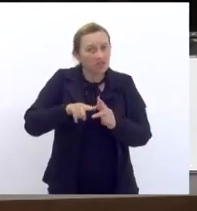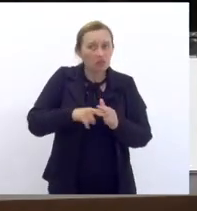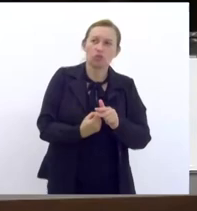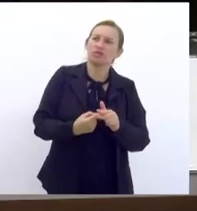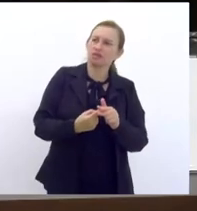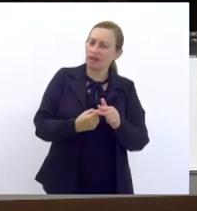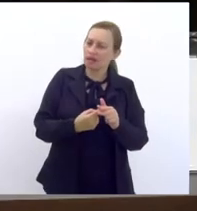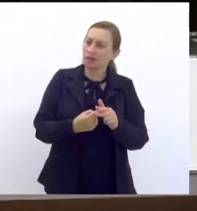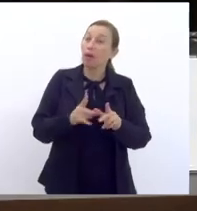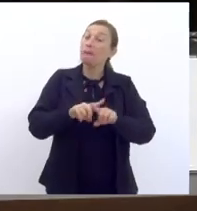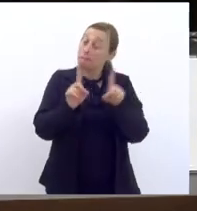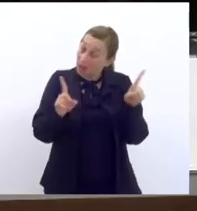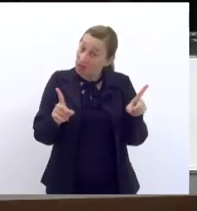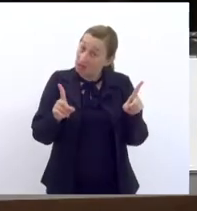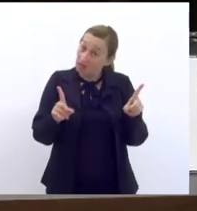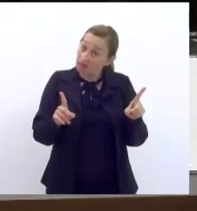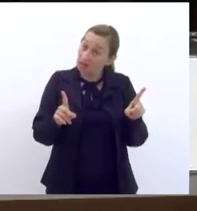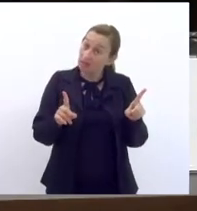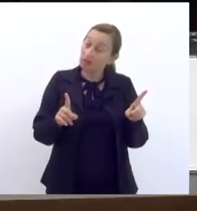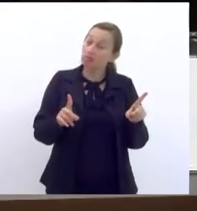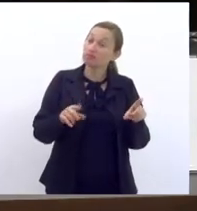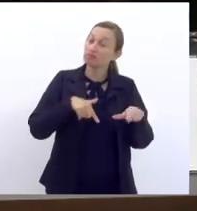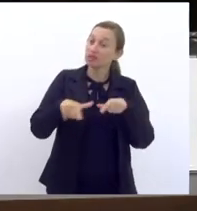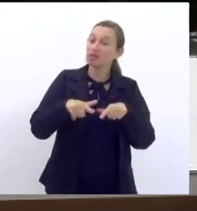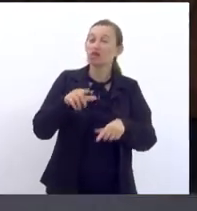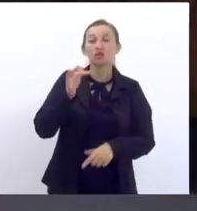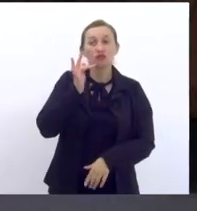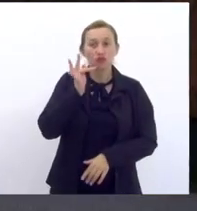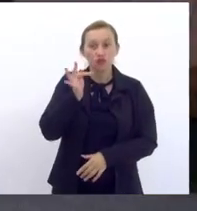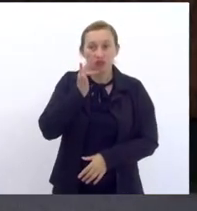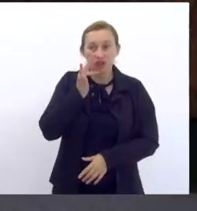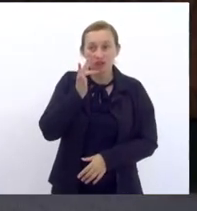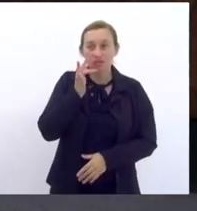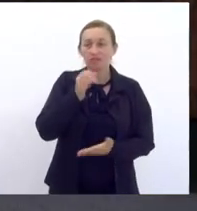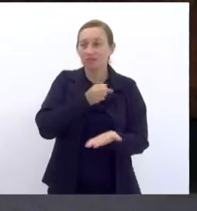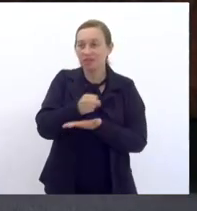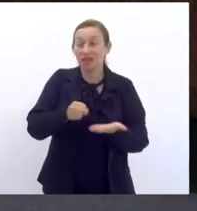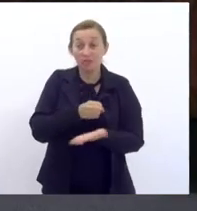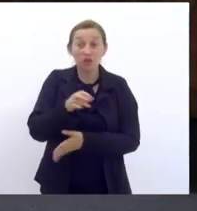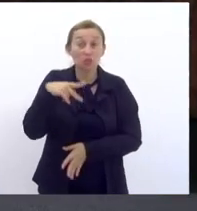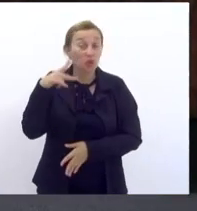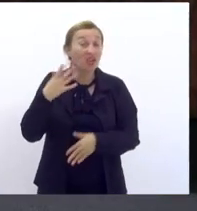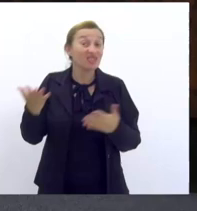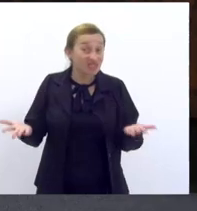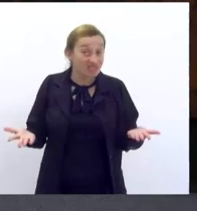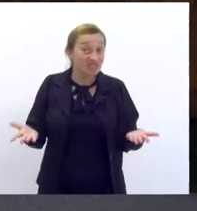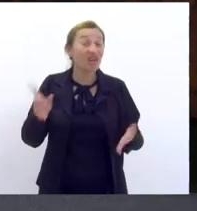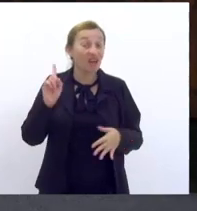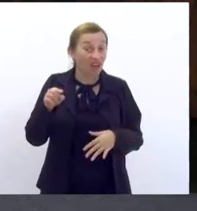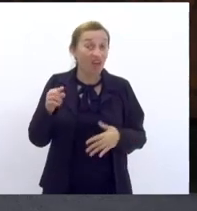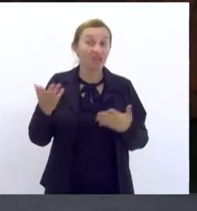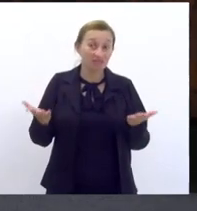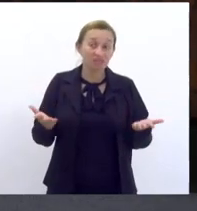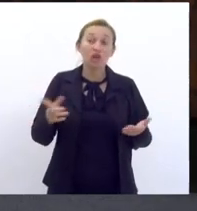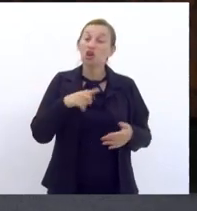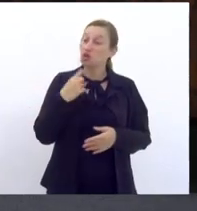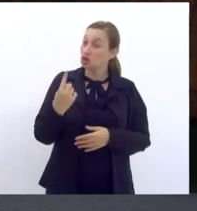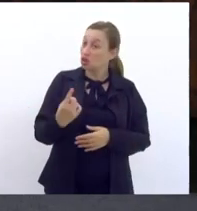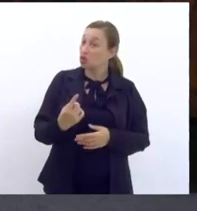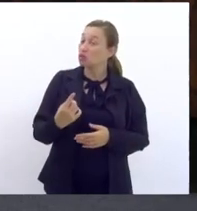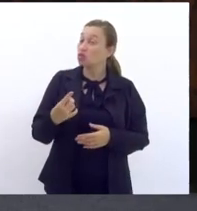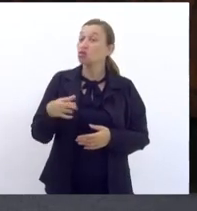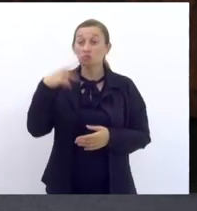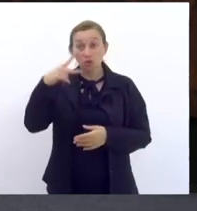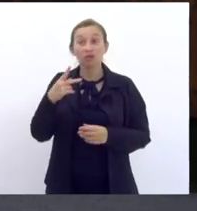Mas então isso é uma tarefa o Jorge Felipe basicamente política é uma tarefa que nós políticos temos